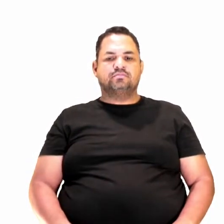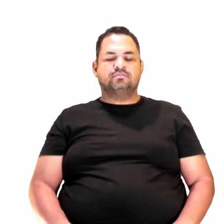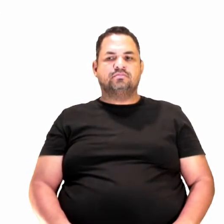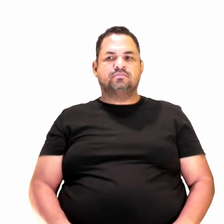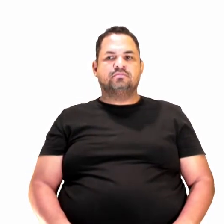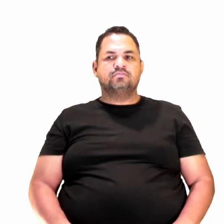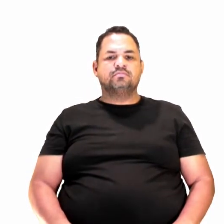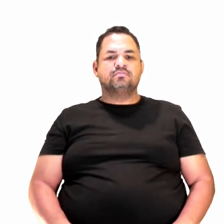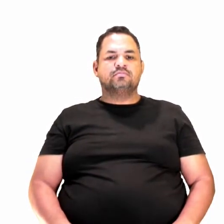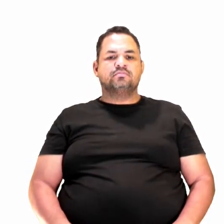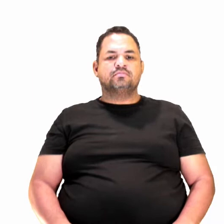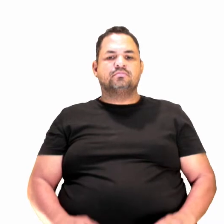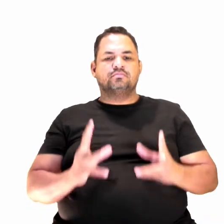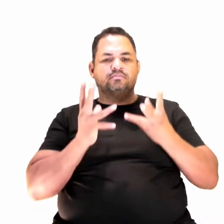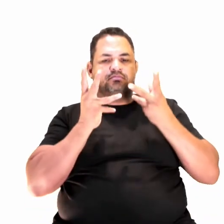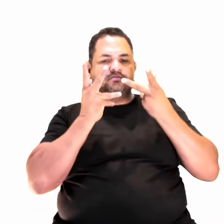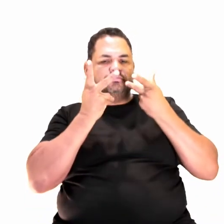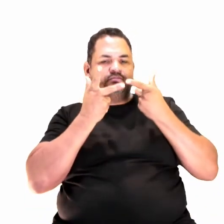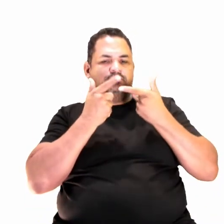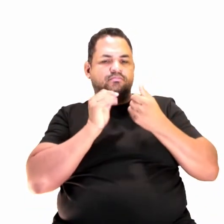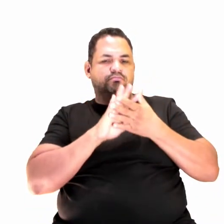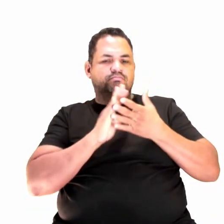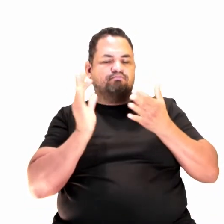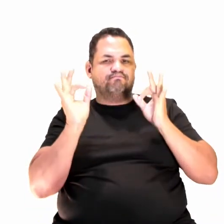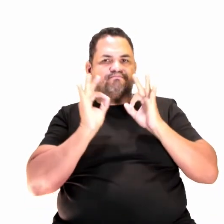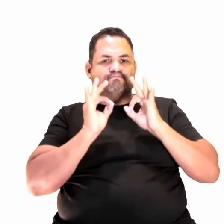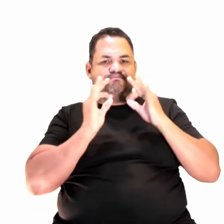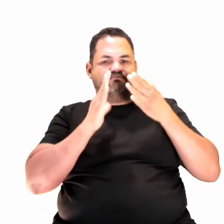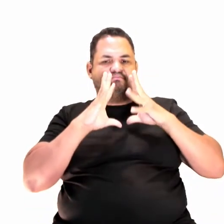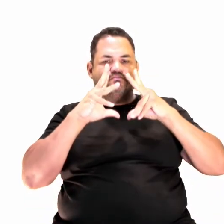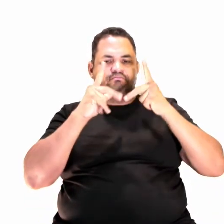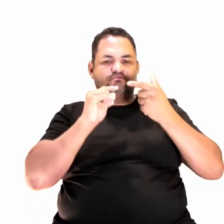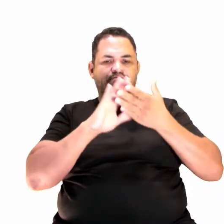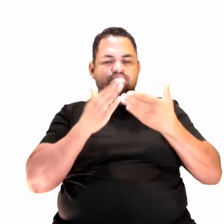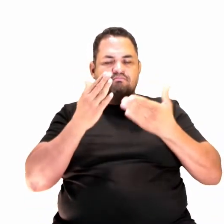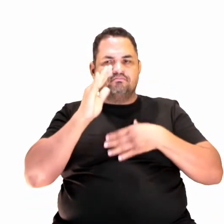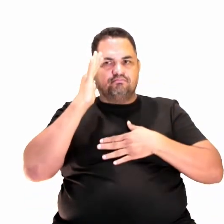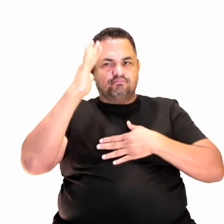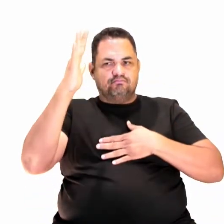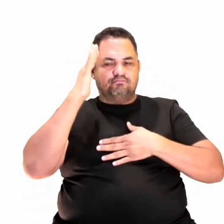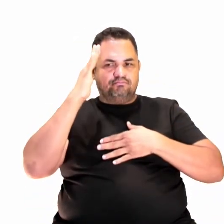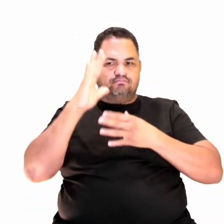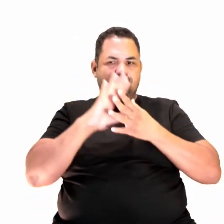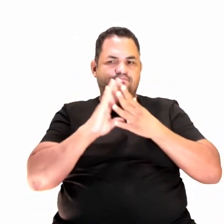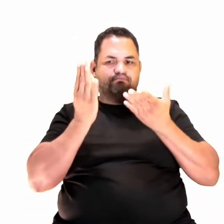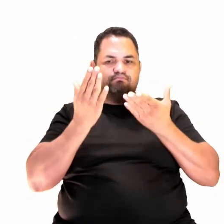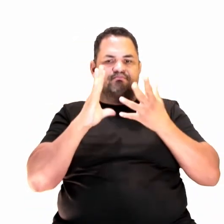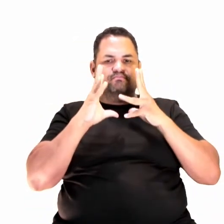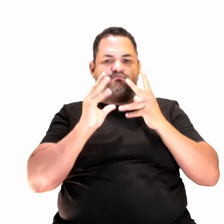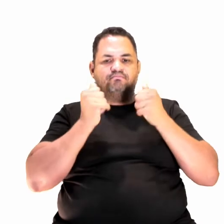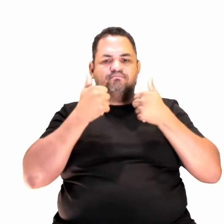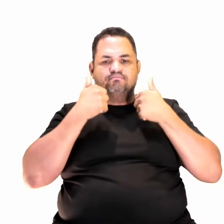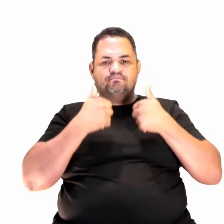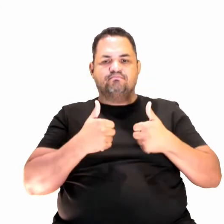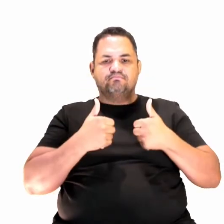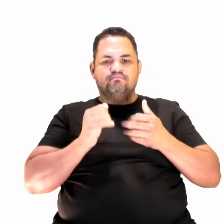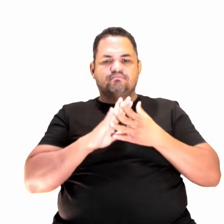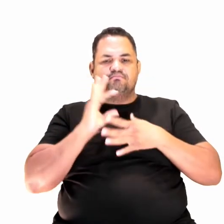Vamos lá. He has a mustache and wear glasses. Ou seja, ele tem, para falar da